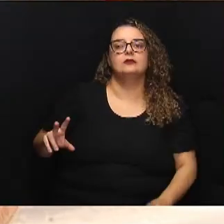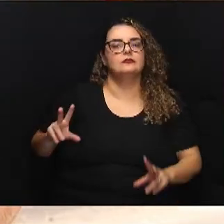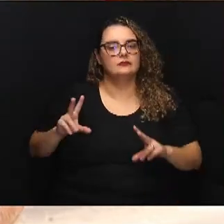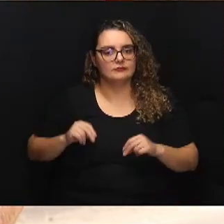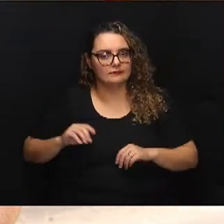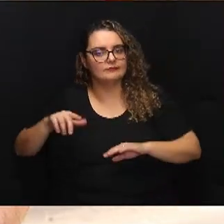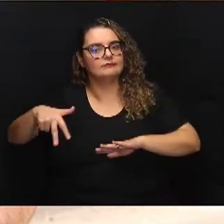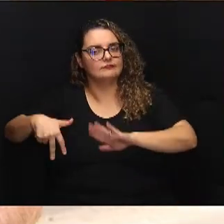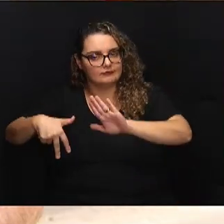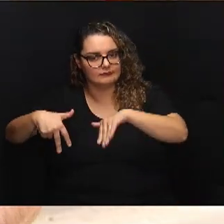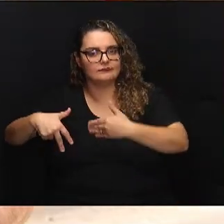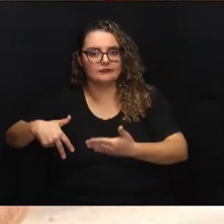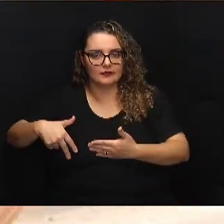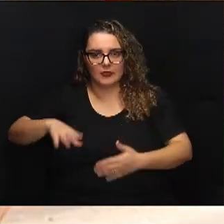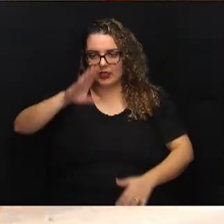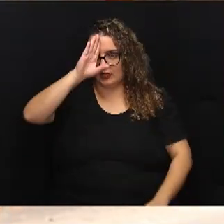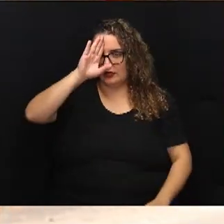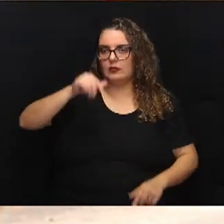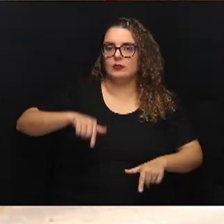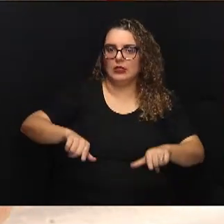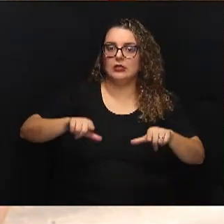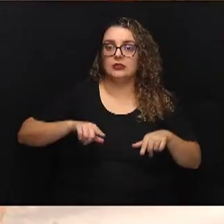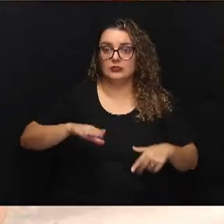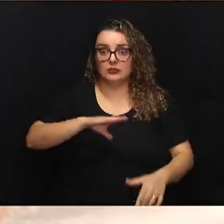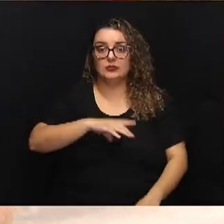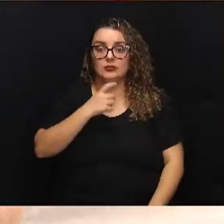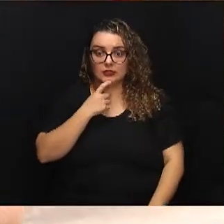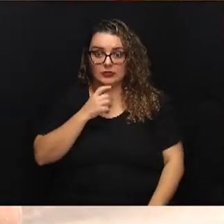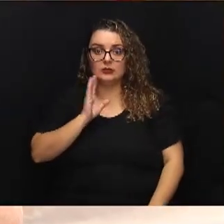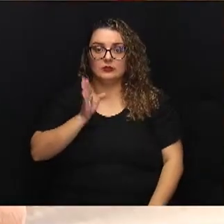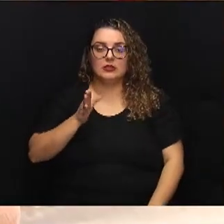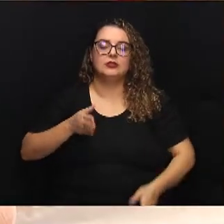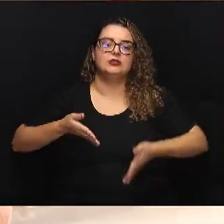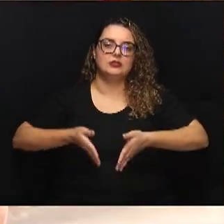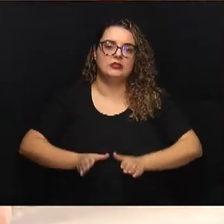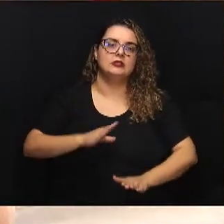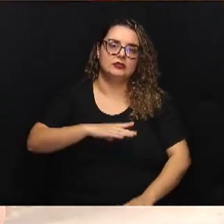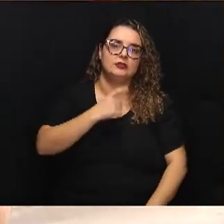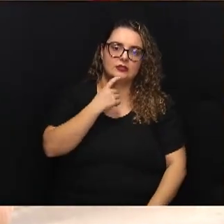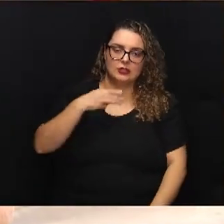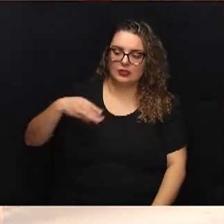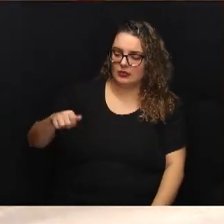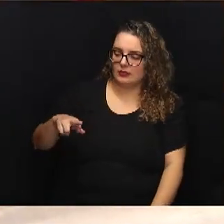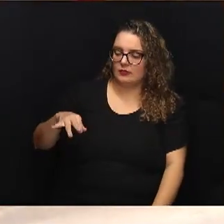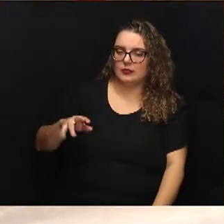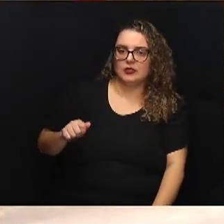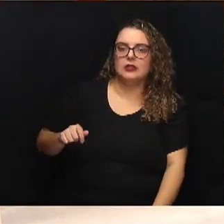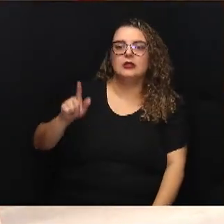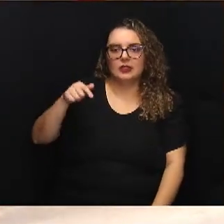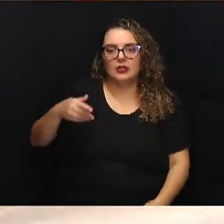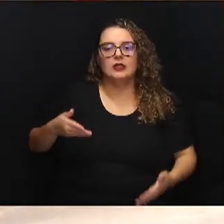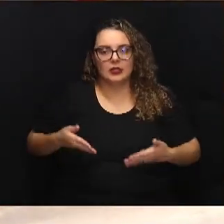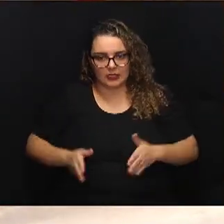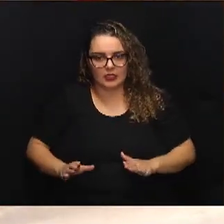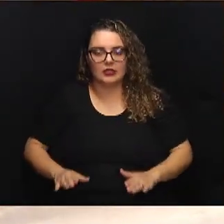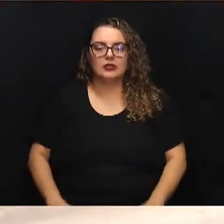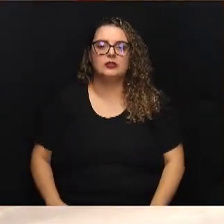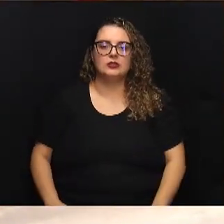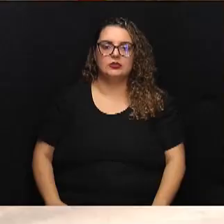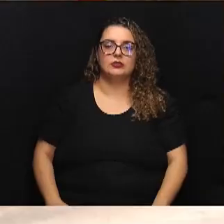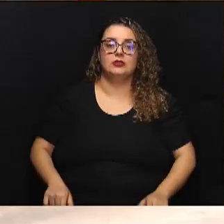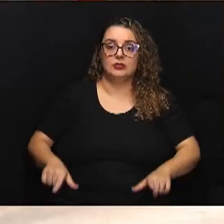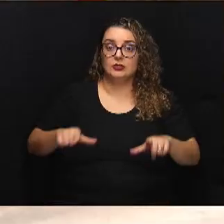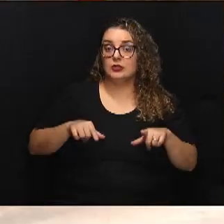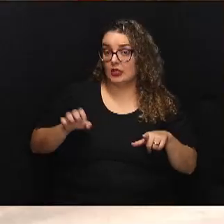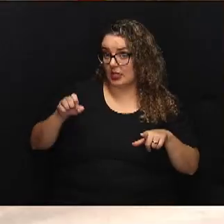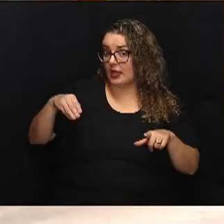principal título, vamos dizer assim, da cidade para quem nasceu em Campinas. A Maria Alice Ribeiro é campineira. E o título de cidadã